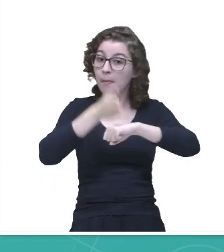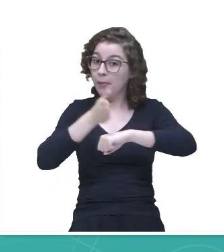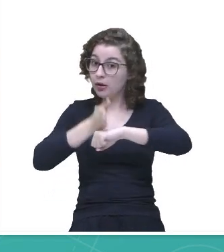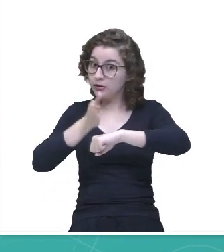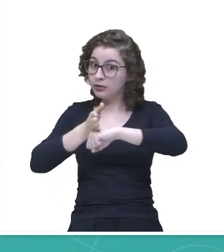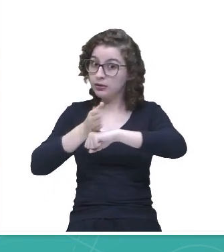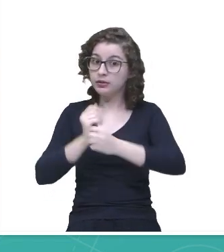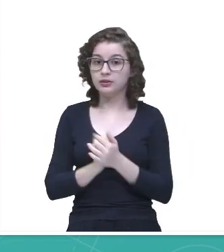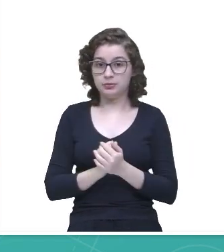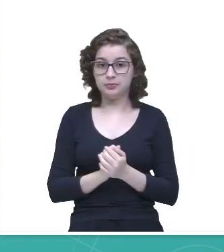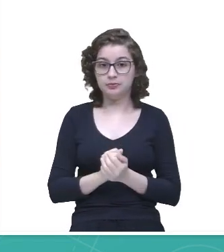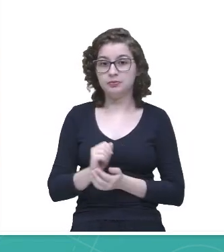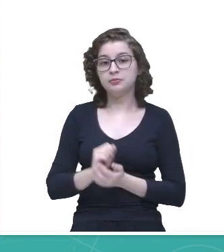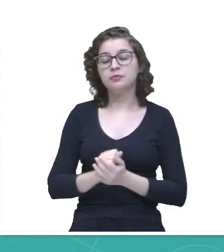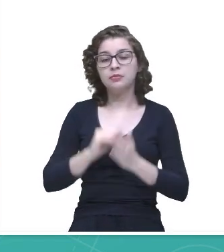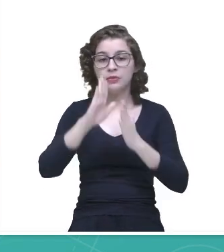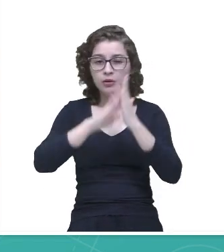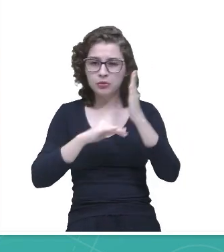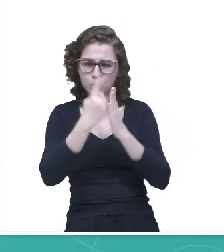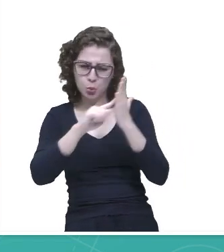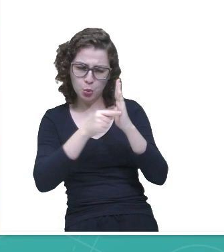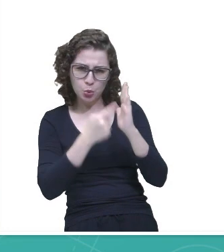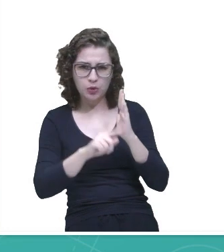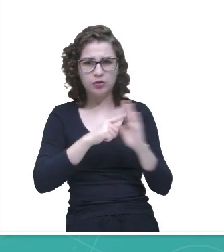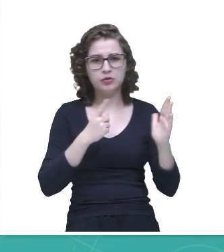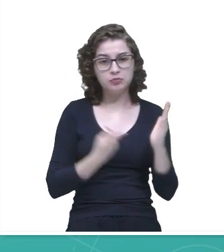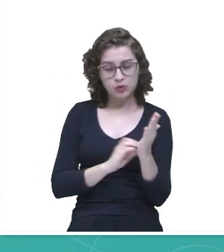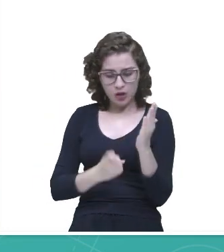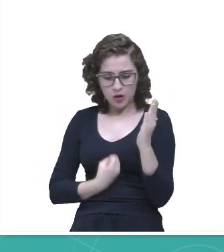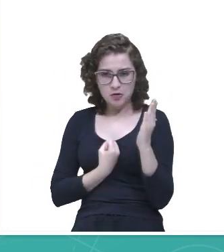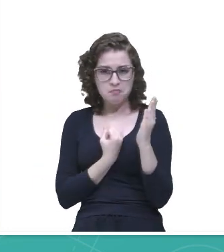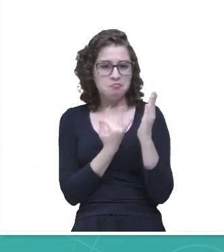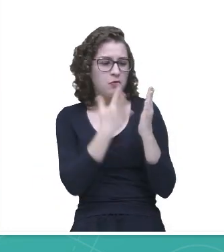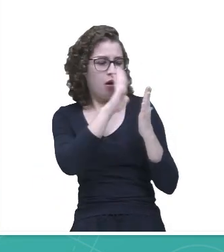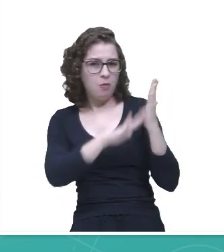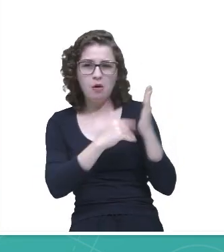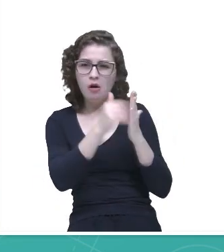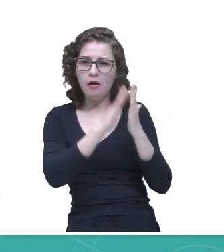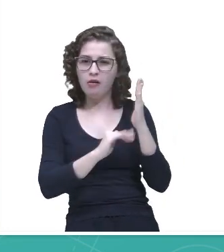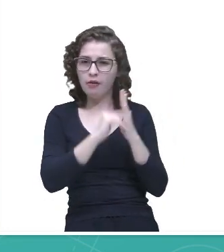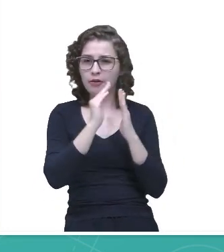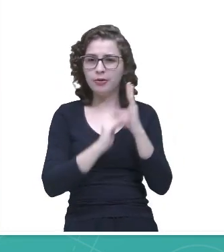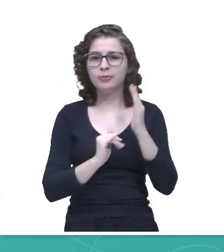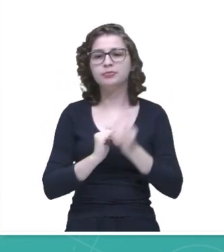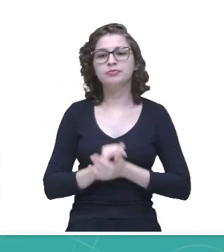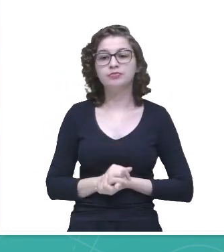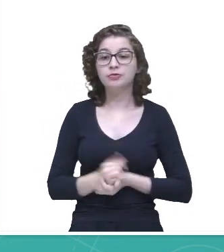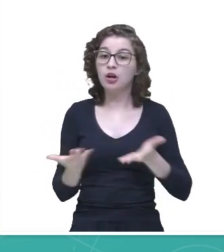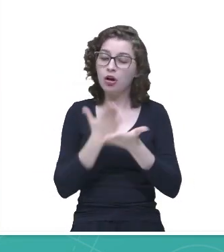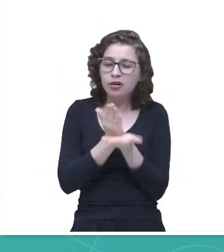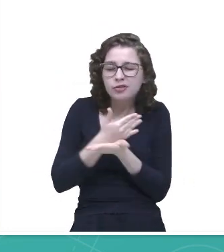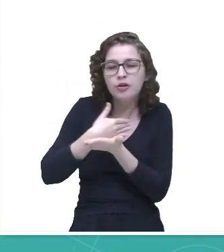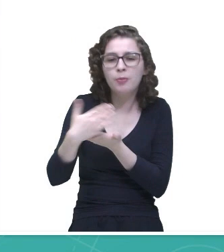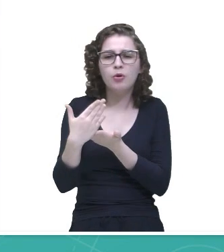moderna, impressionismo e expressionismo. Olha aí, palavra muito parecida, né? Então, vamos lá, dar início no que